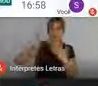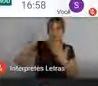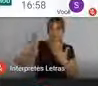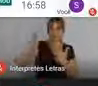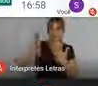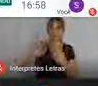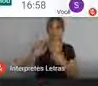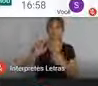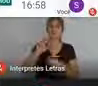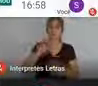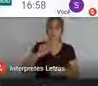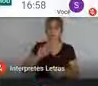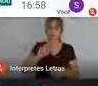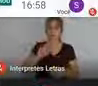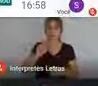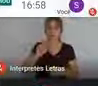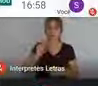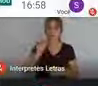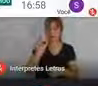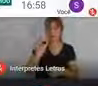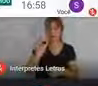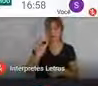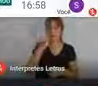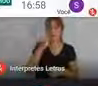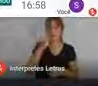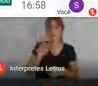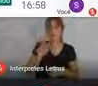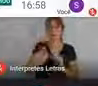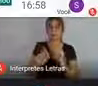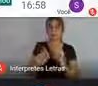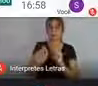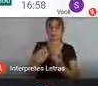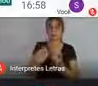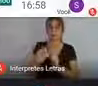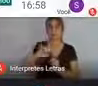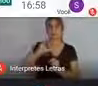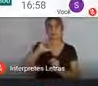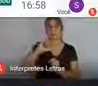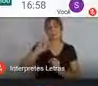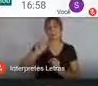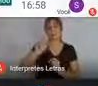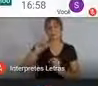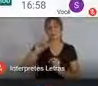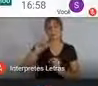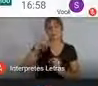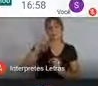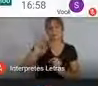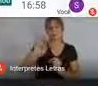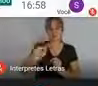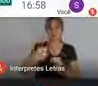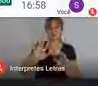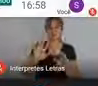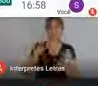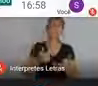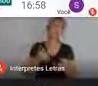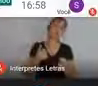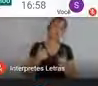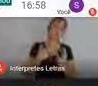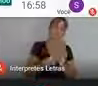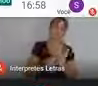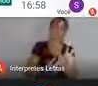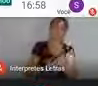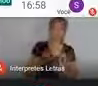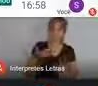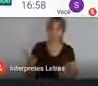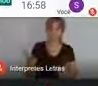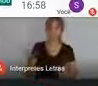Muito bem. Então, esses são dados aí preliminares, né, do nosso projeto do Atlas Linguístico Etnográfico do Vale do